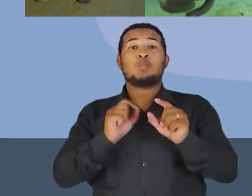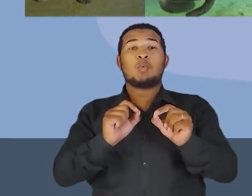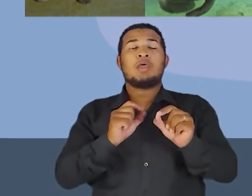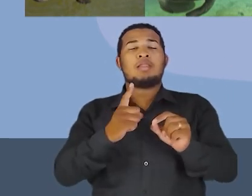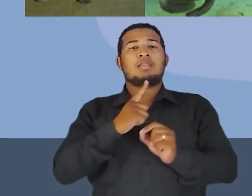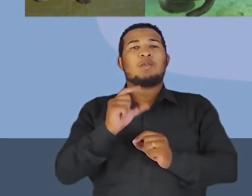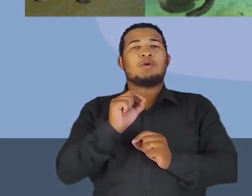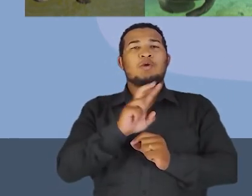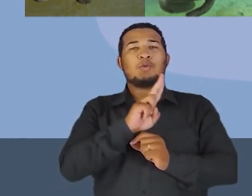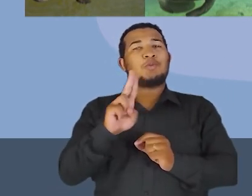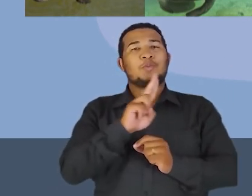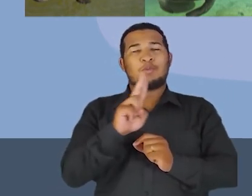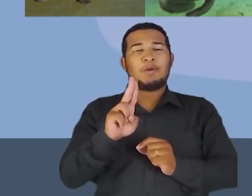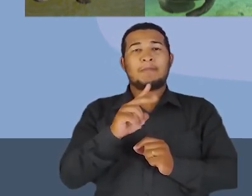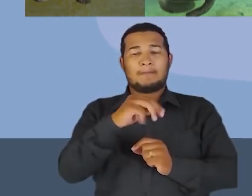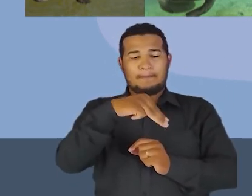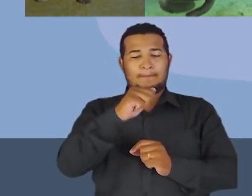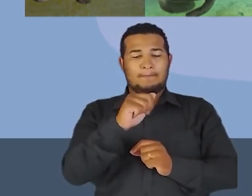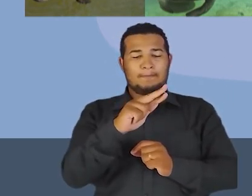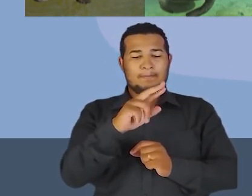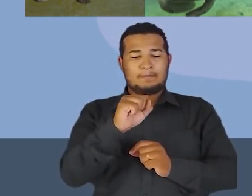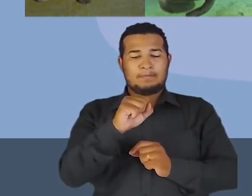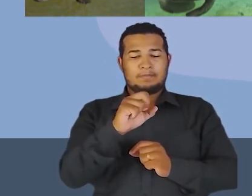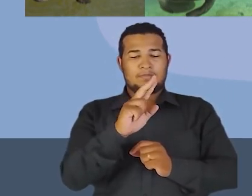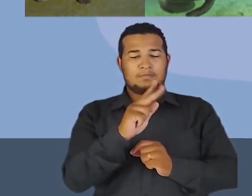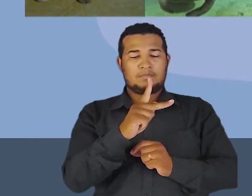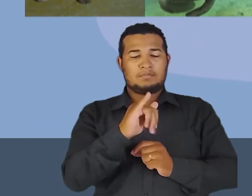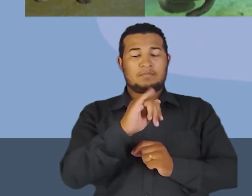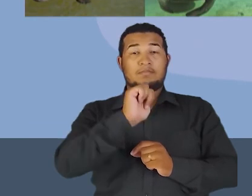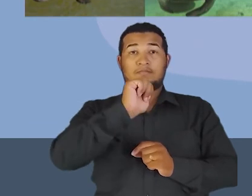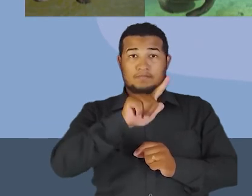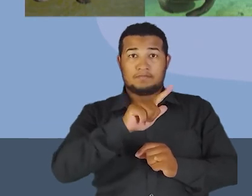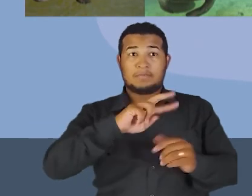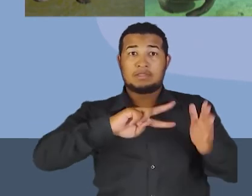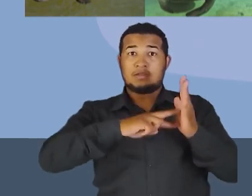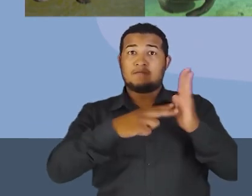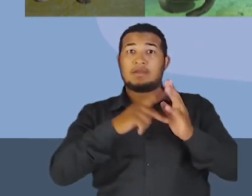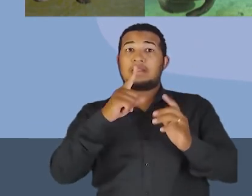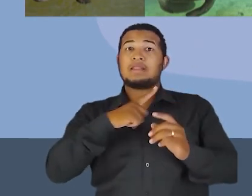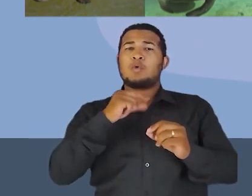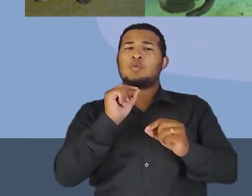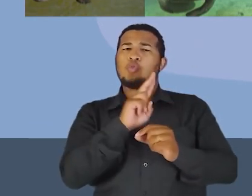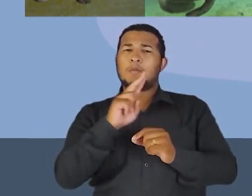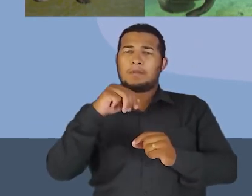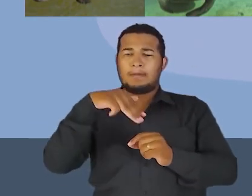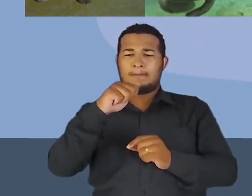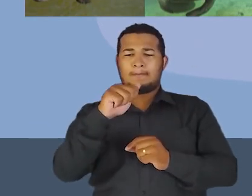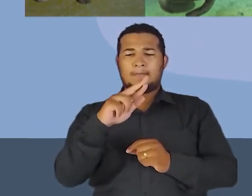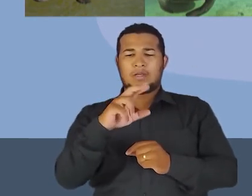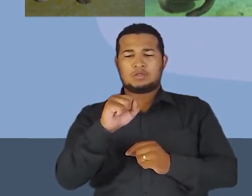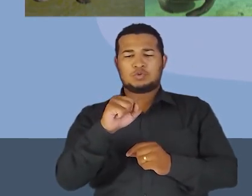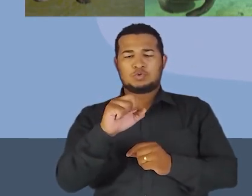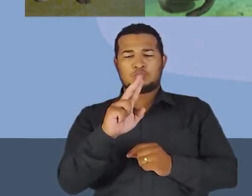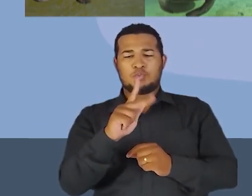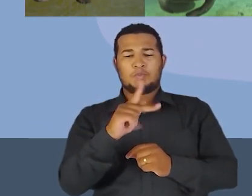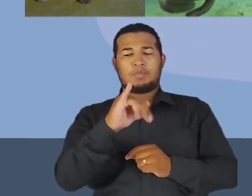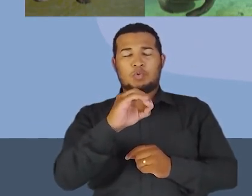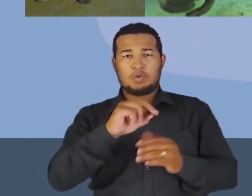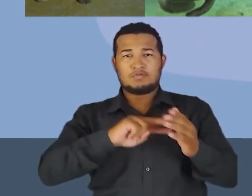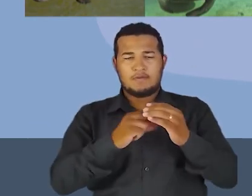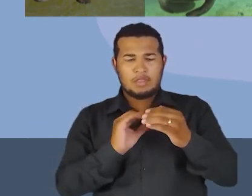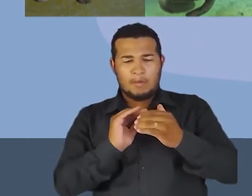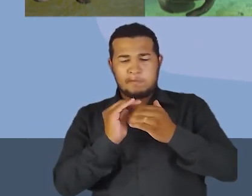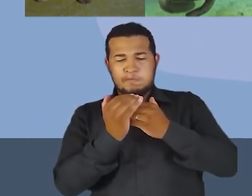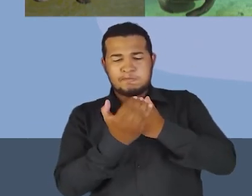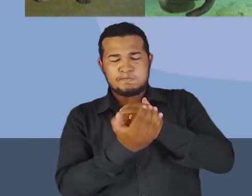meio existem os conhecidos marsupiais. Esses animais vão possuir o chamado de marsúpio, que é uma bolsa onde o filhote